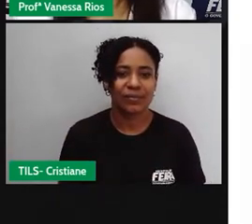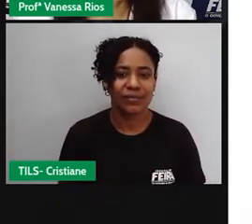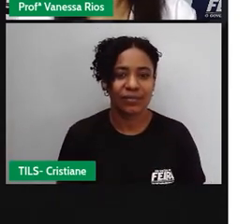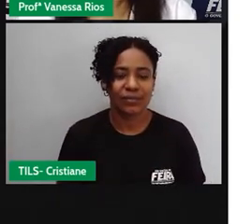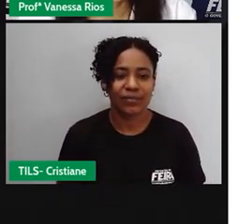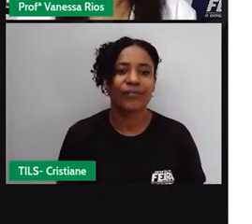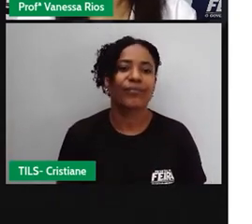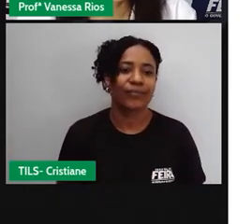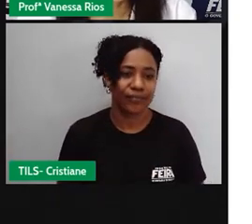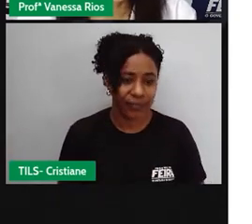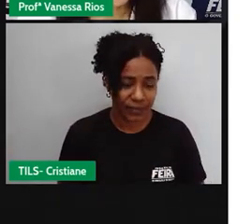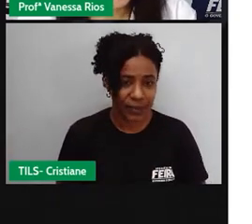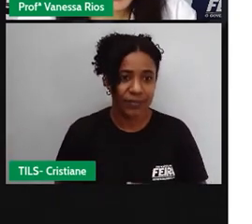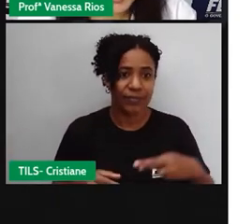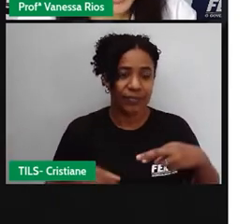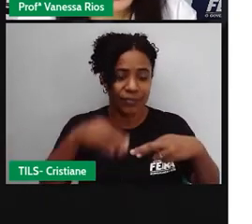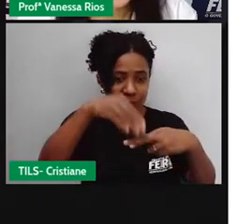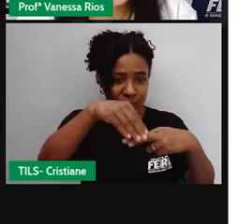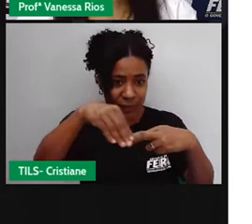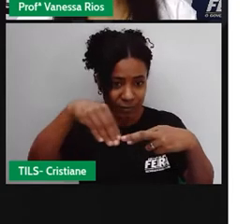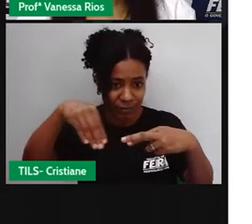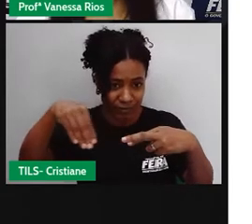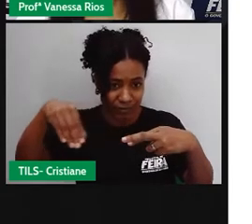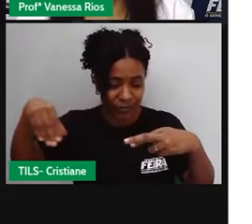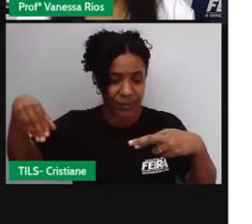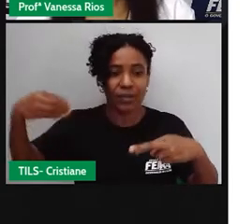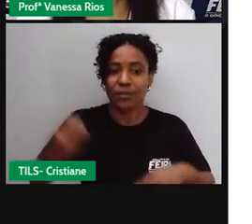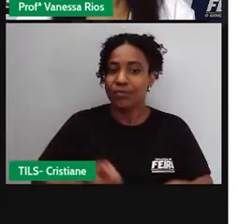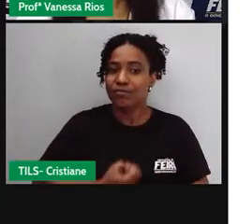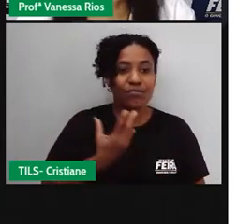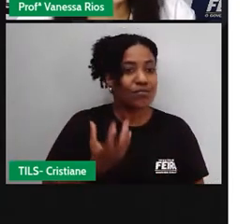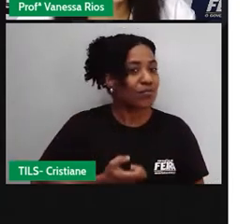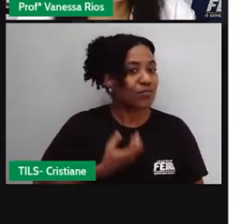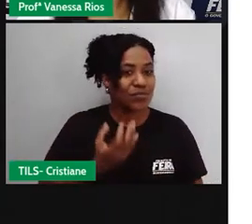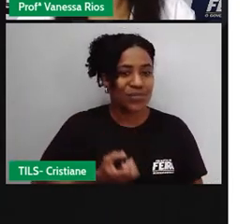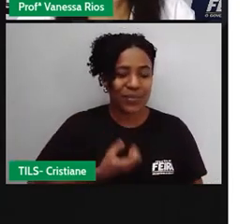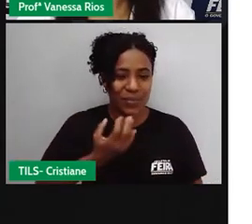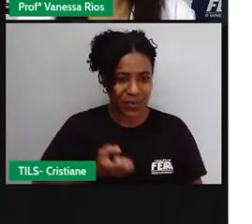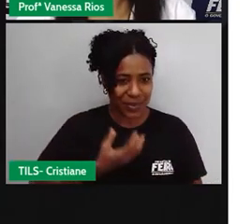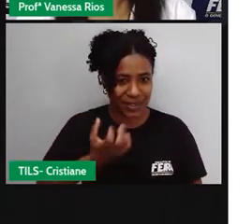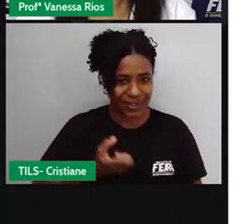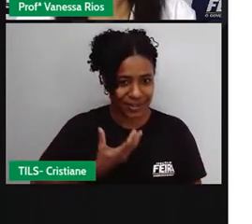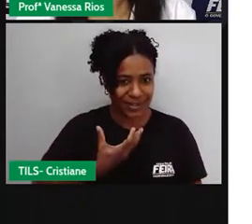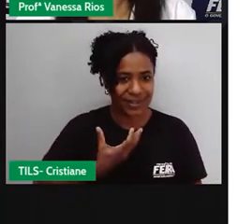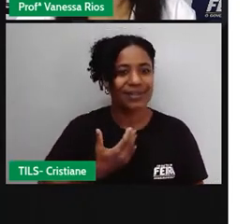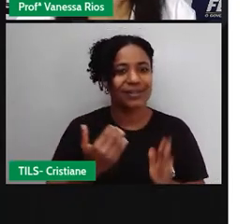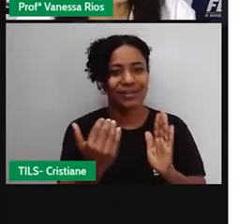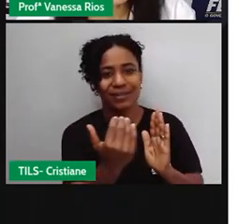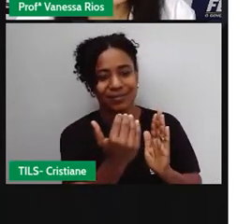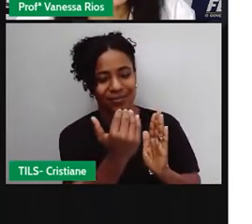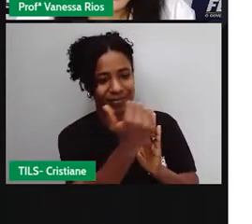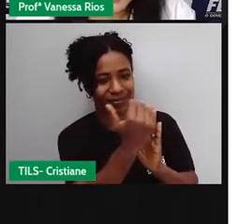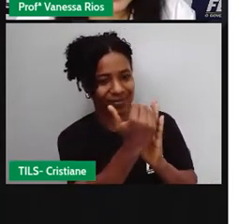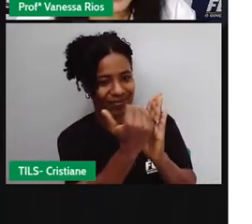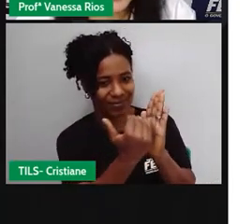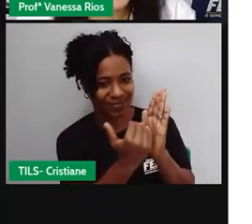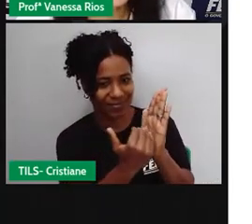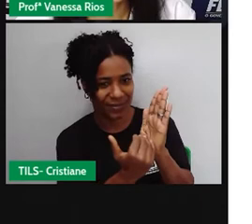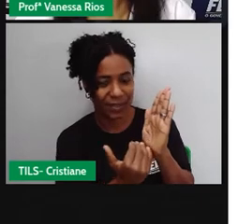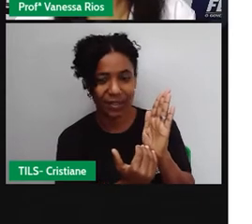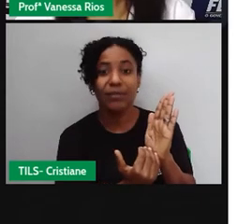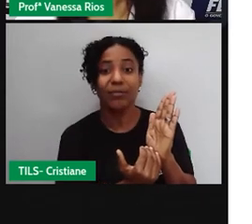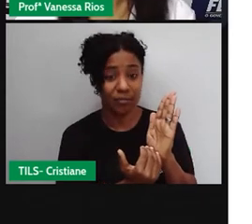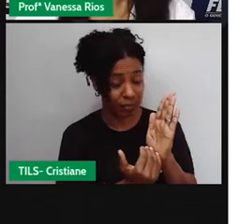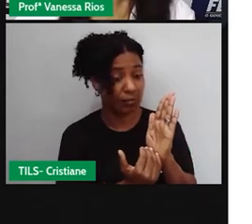O cordel se apresenta de forma poética, então é organizado com versos, né? Uma métrica